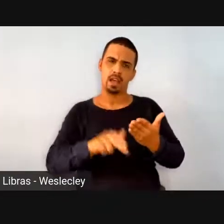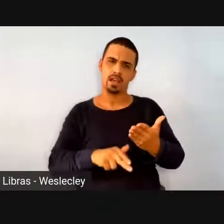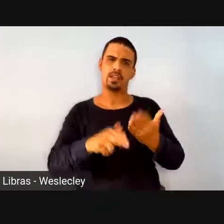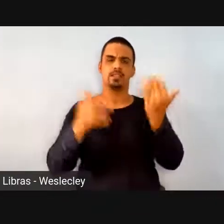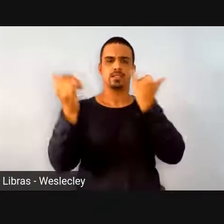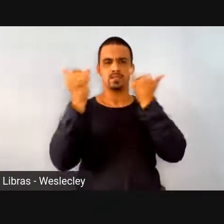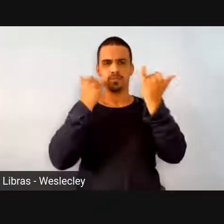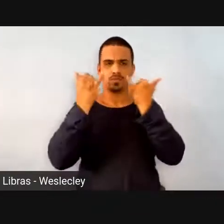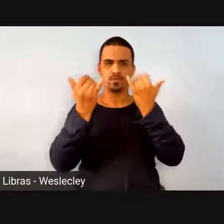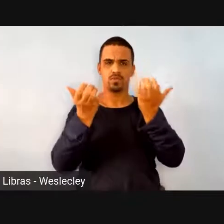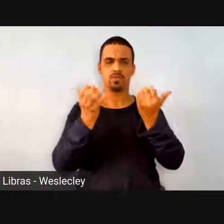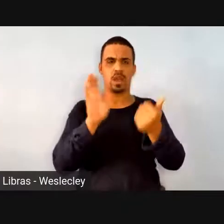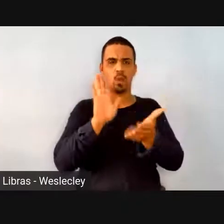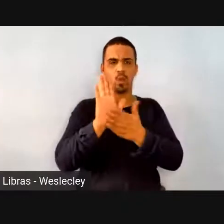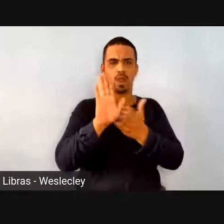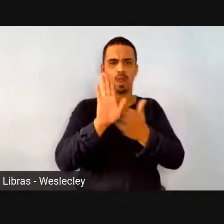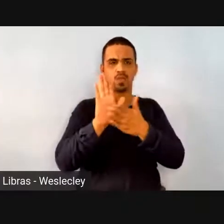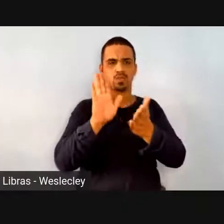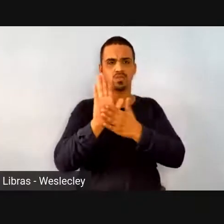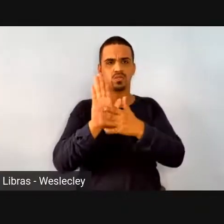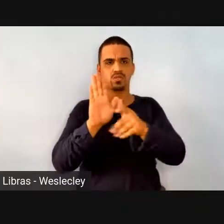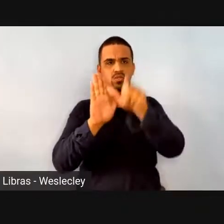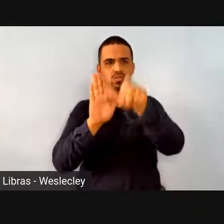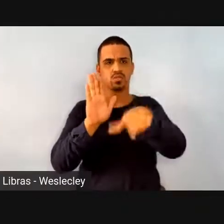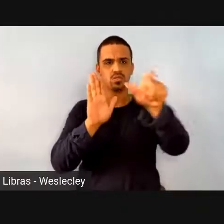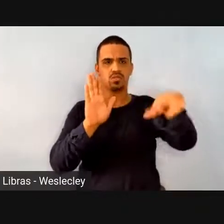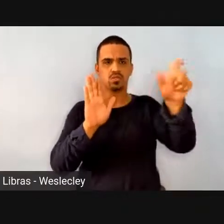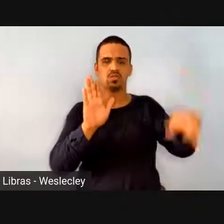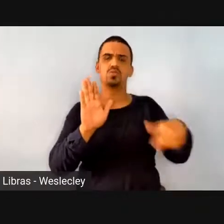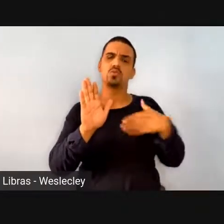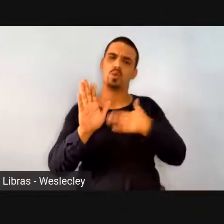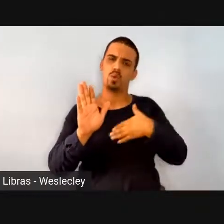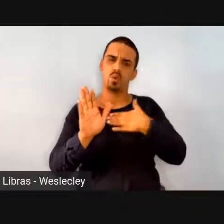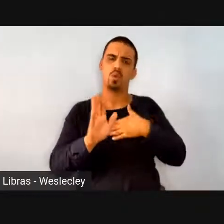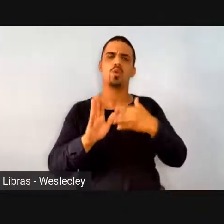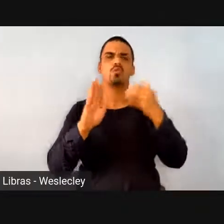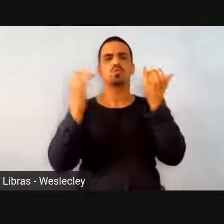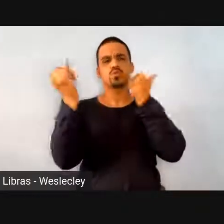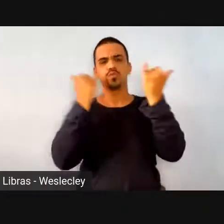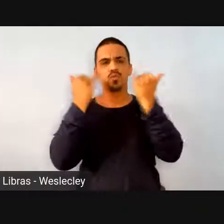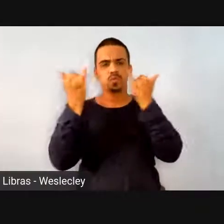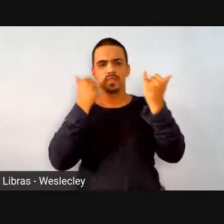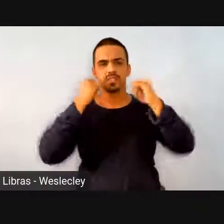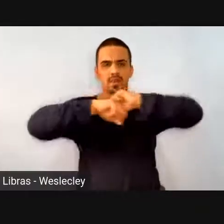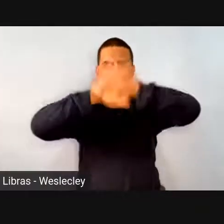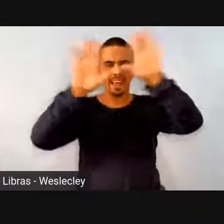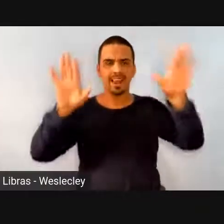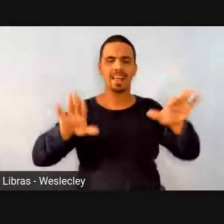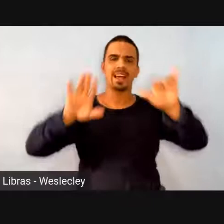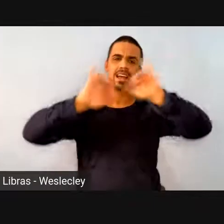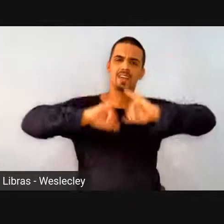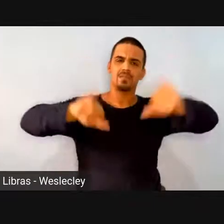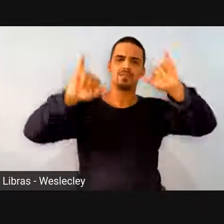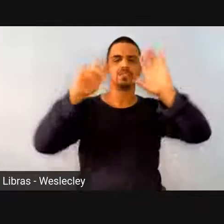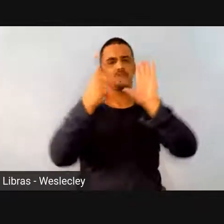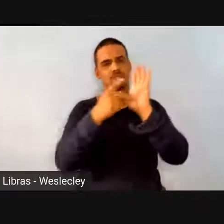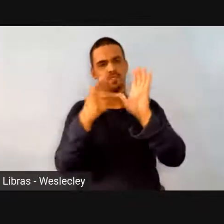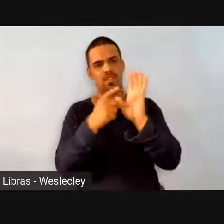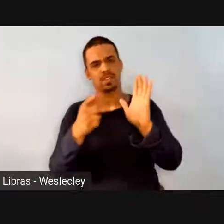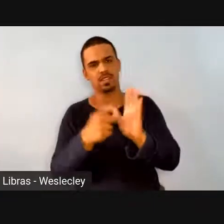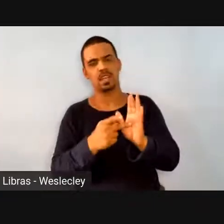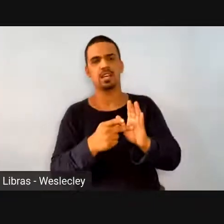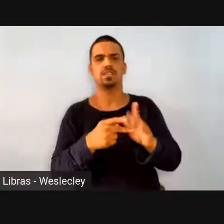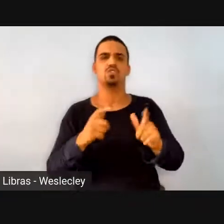elogio. Acredito, eu lido muito com transparência de dados e com acesso a dados de órgãos